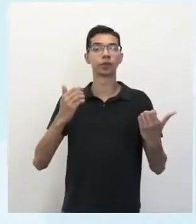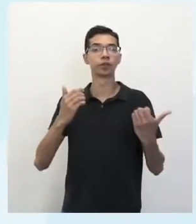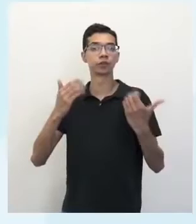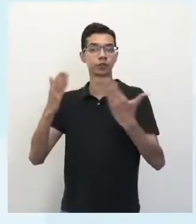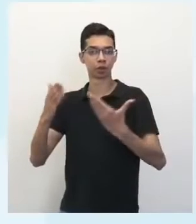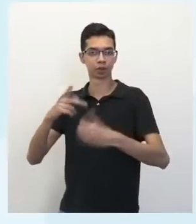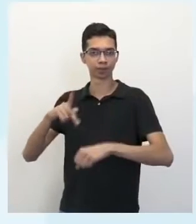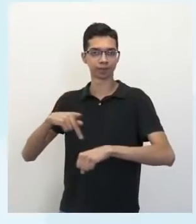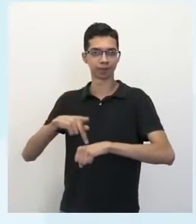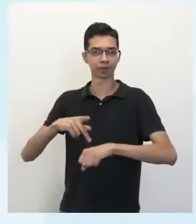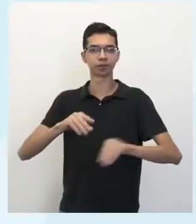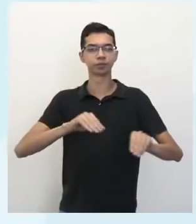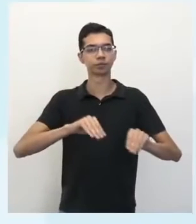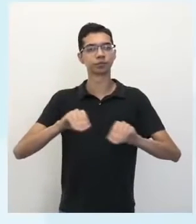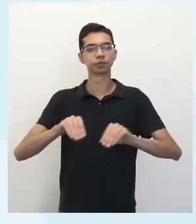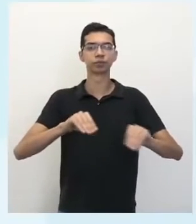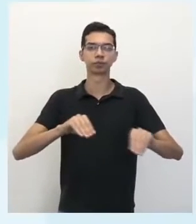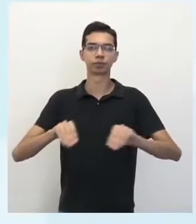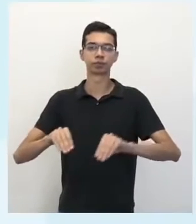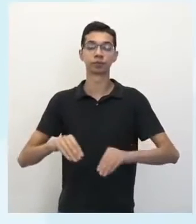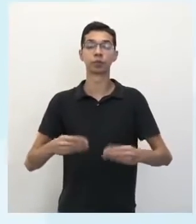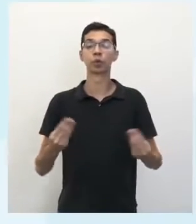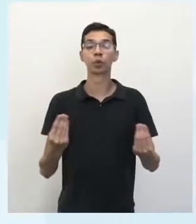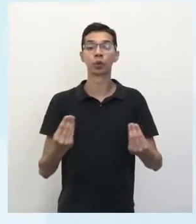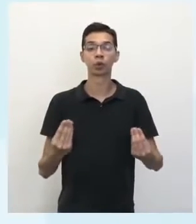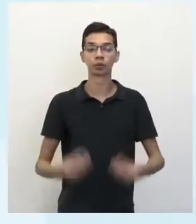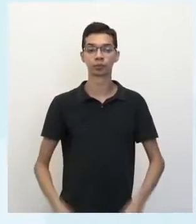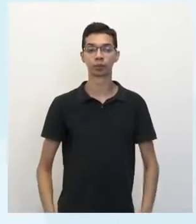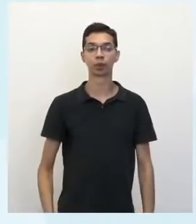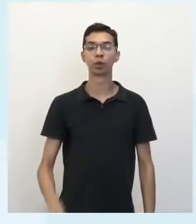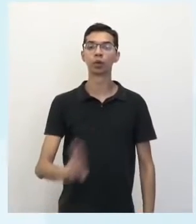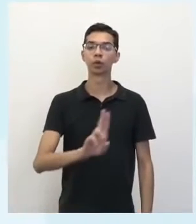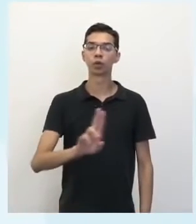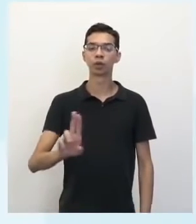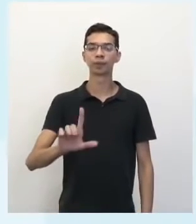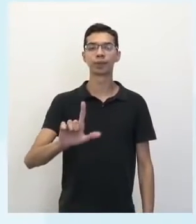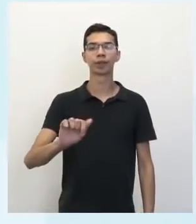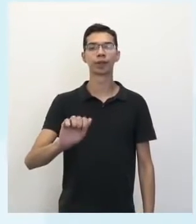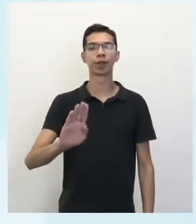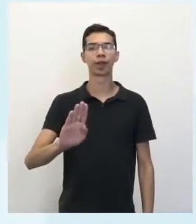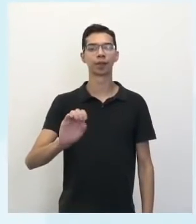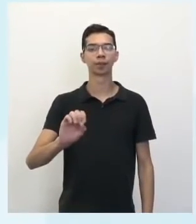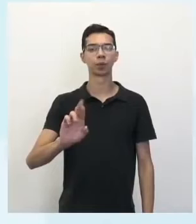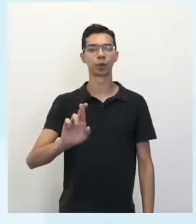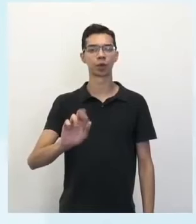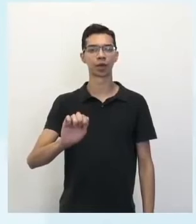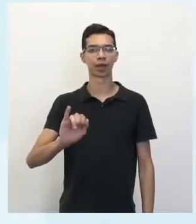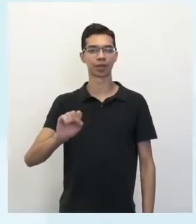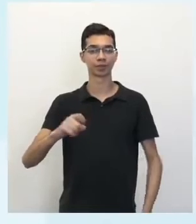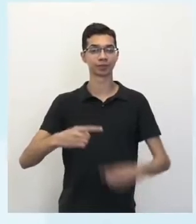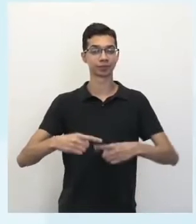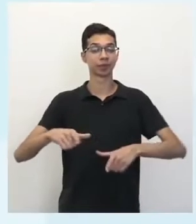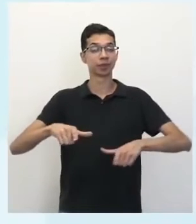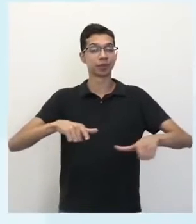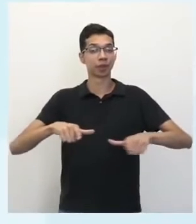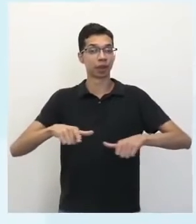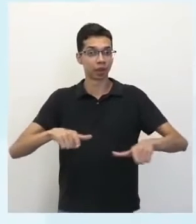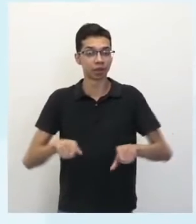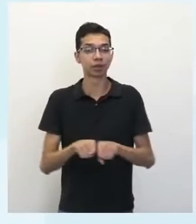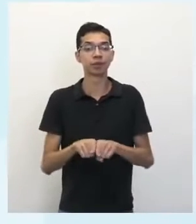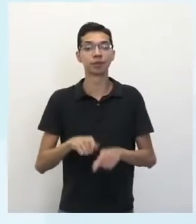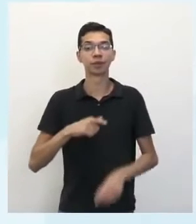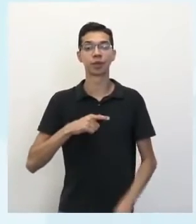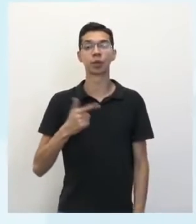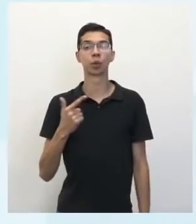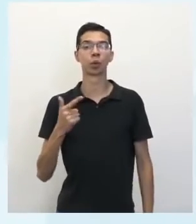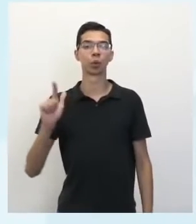vão, né, se caracterizando aí por laborais, que são aquelas de trabalho, né, que no trabalho a gente vai ter a pendular, que é